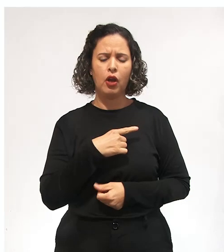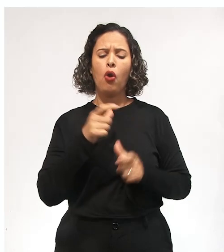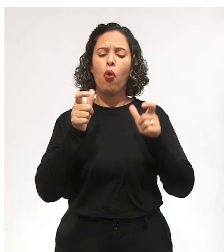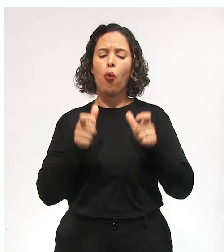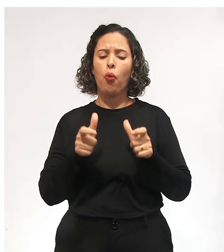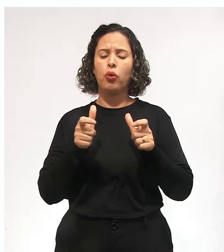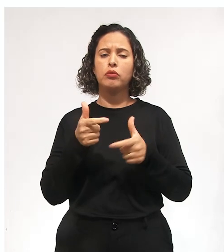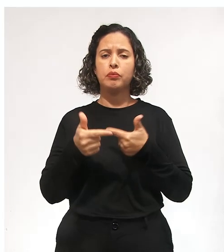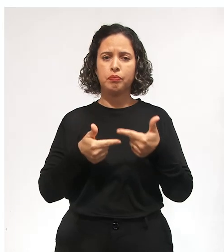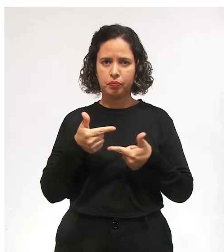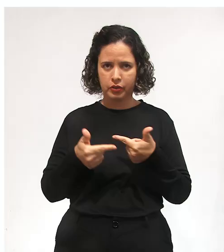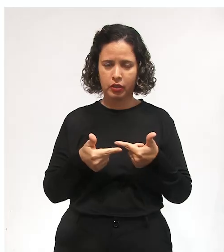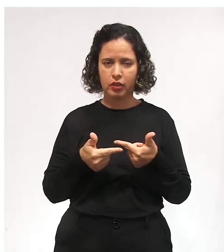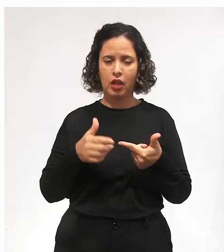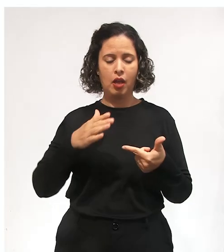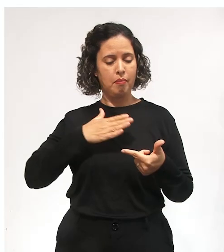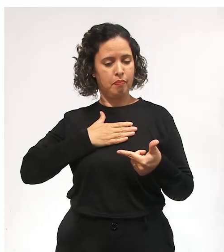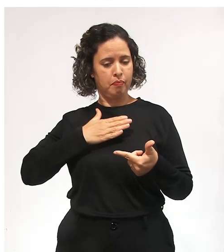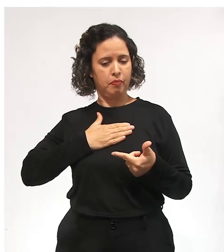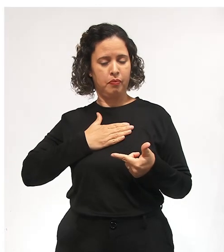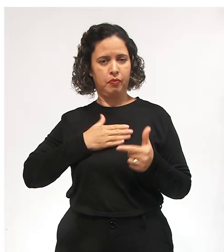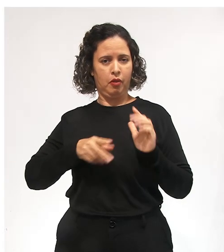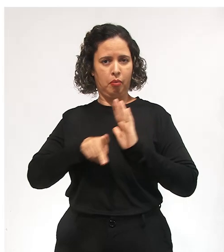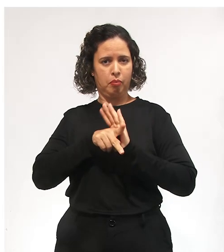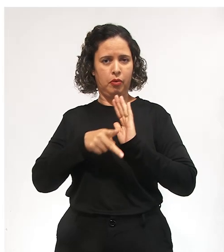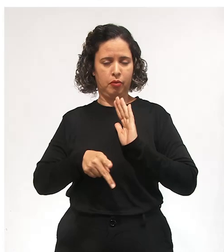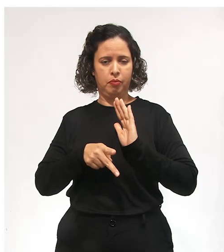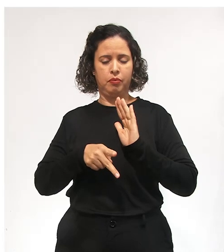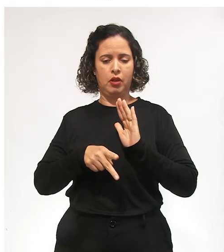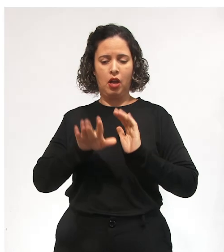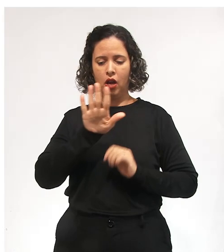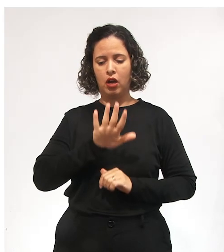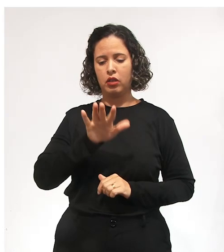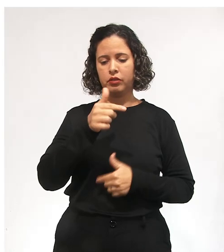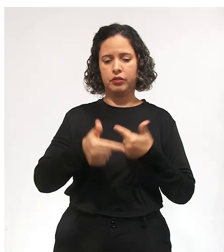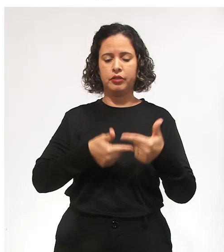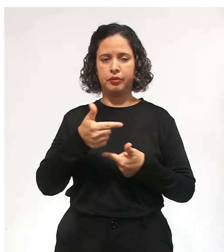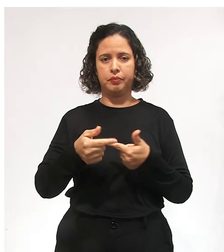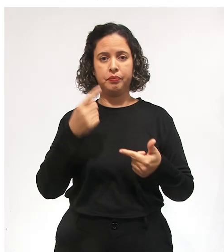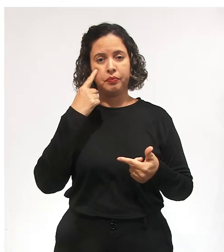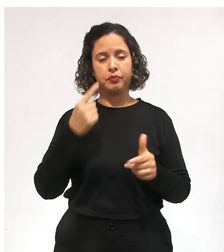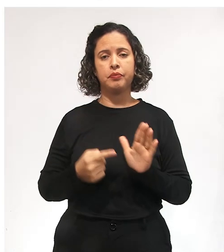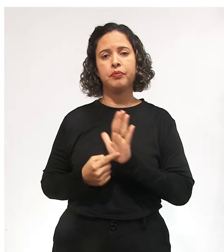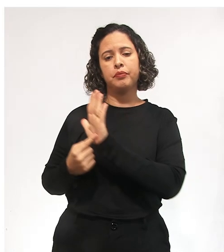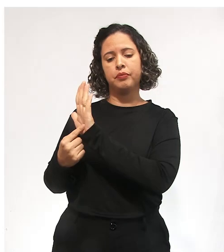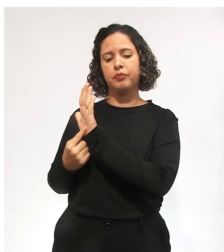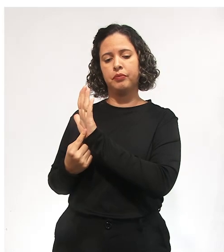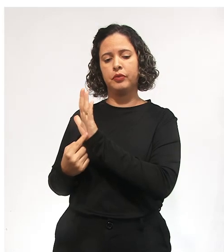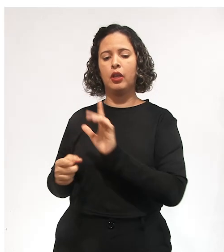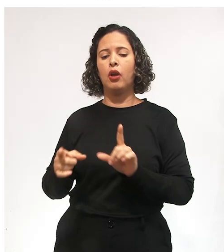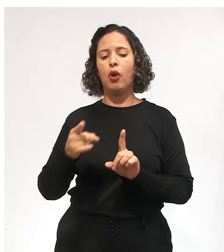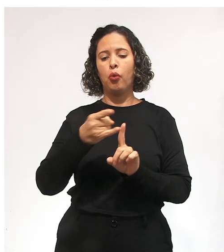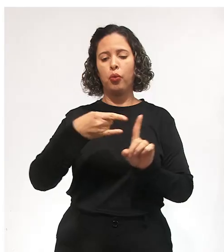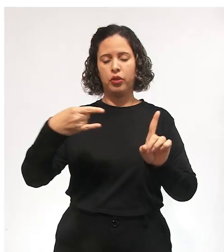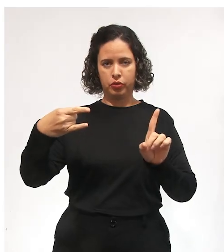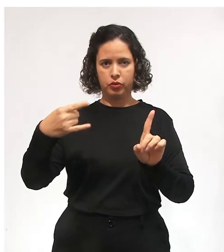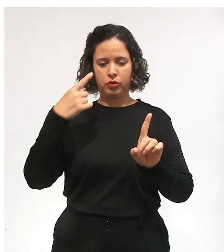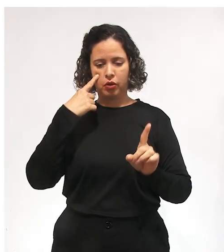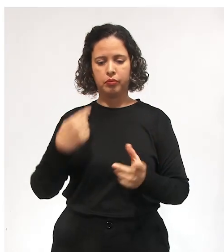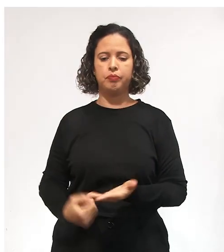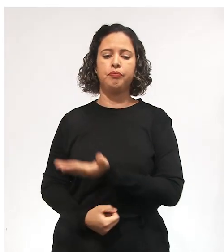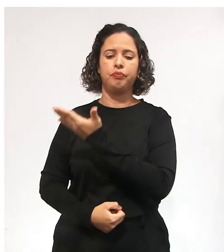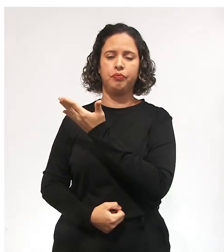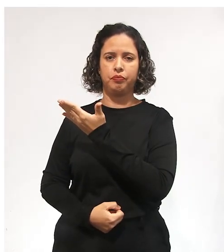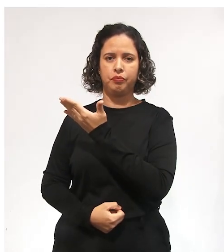trabalhar no computador é minha área de trabalho. Eu estou mostrando a plataforma do Windows, que é o que a gente tem aqui. A gente